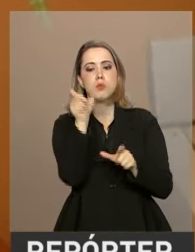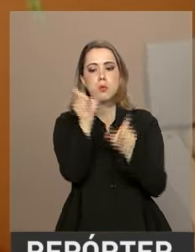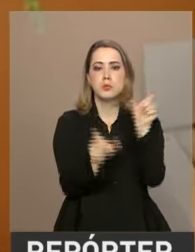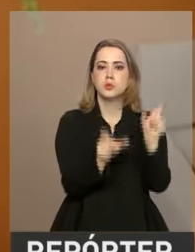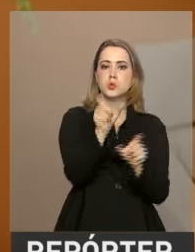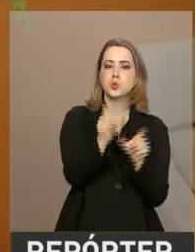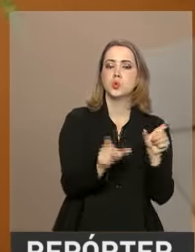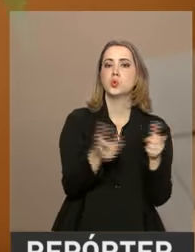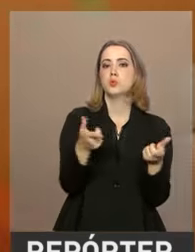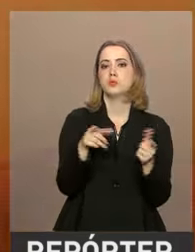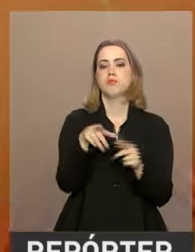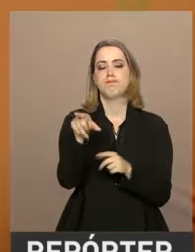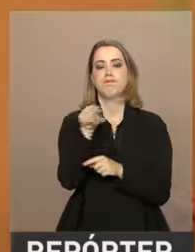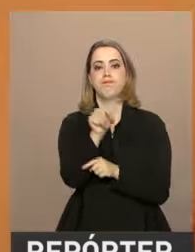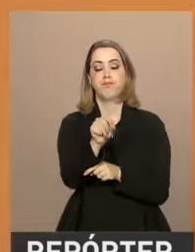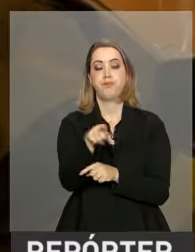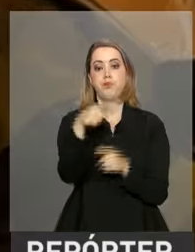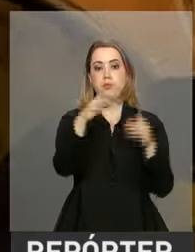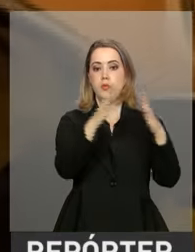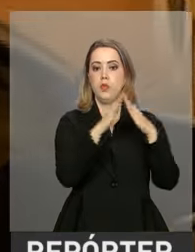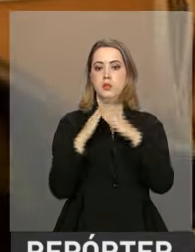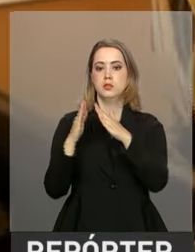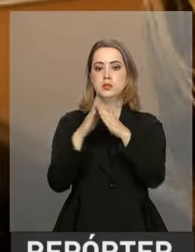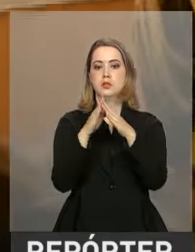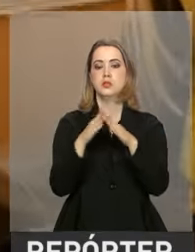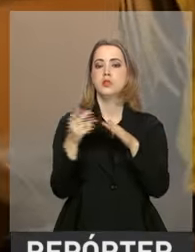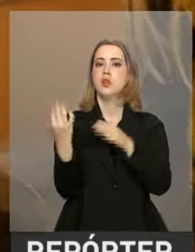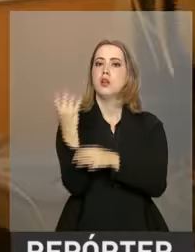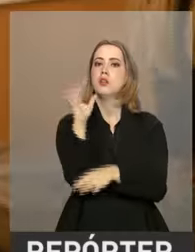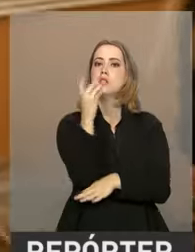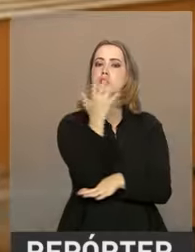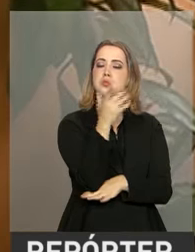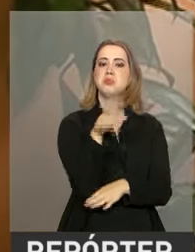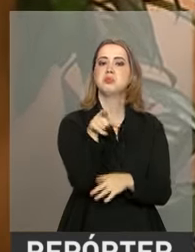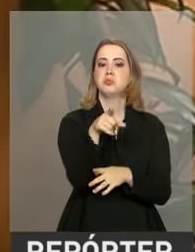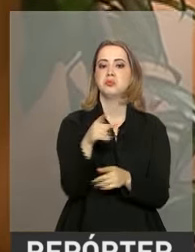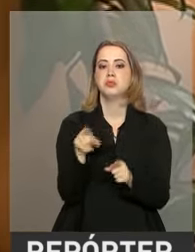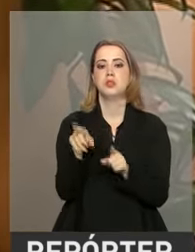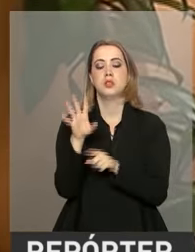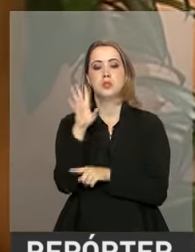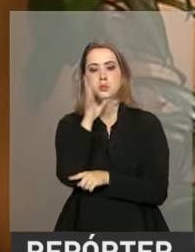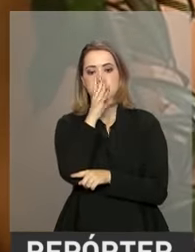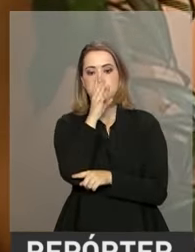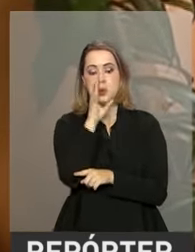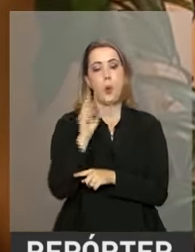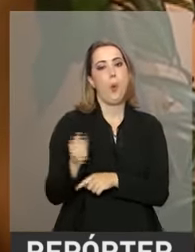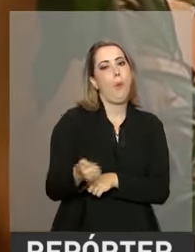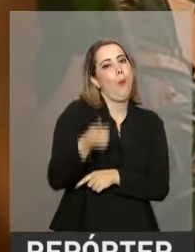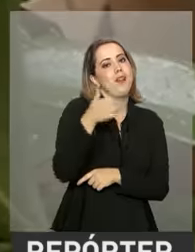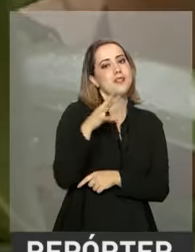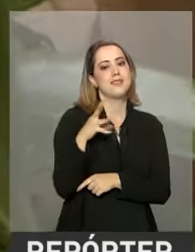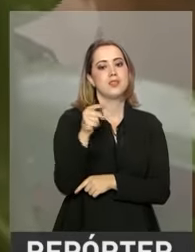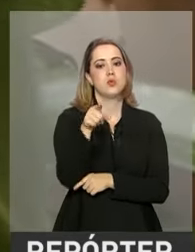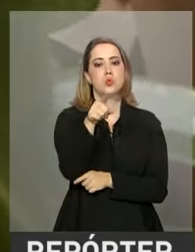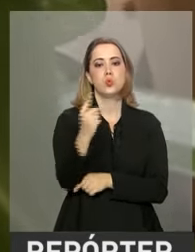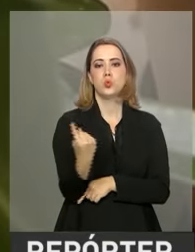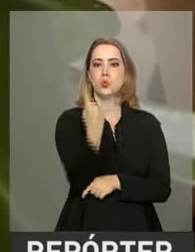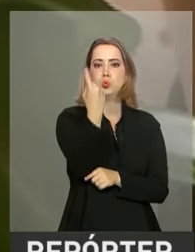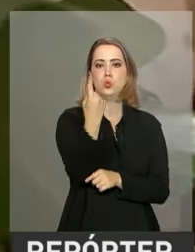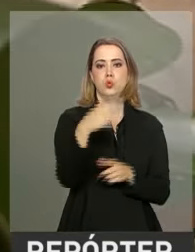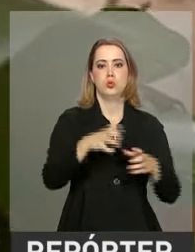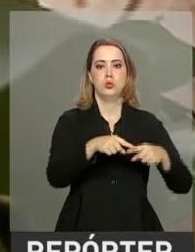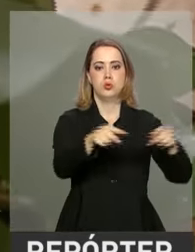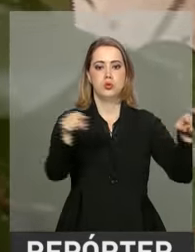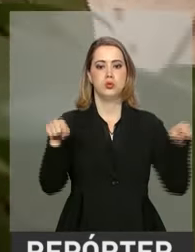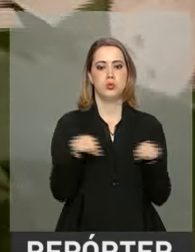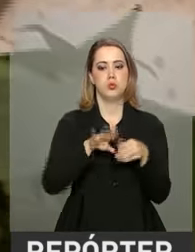zoonose nessa residência as plantas ganham destaque quase tudo certo menos esse pratinho que